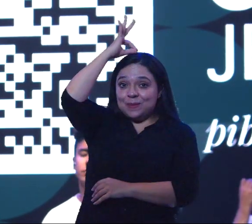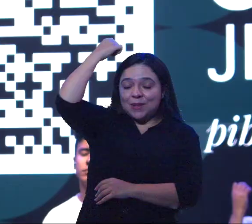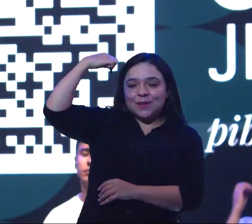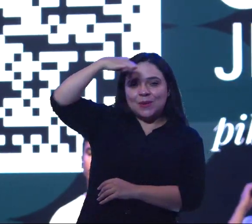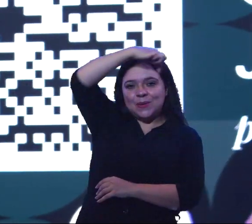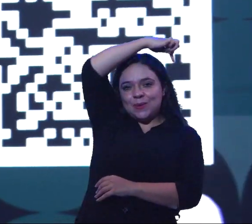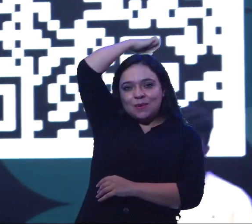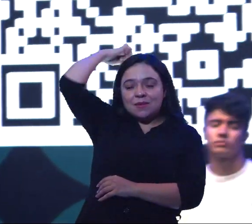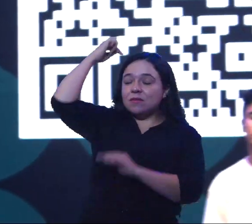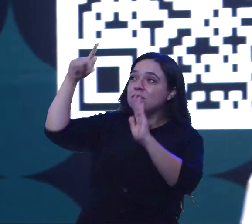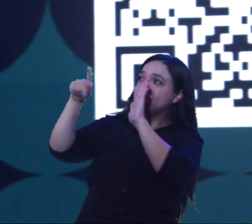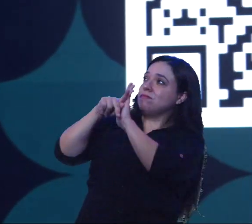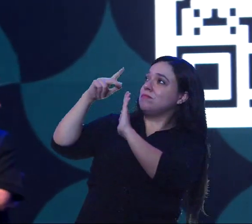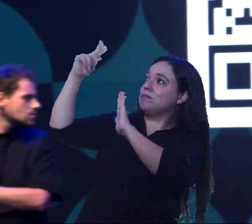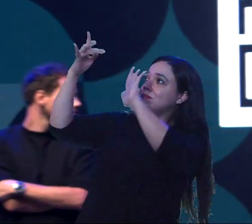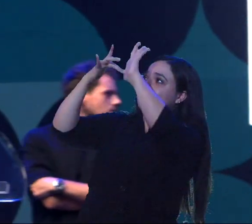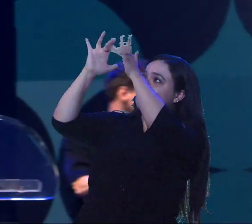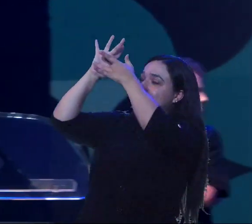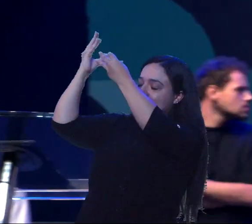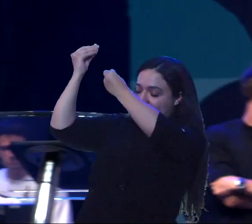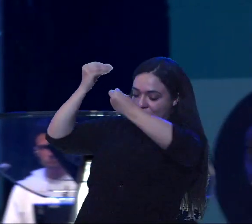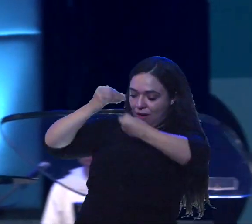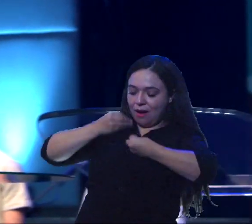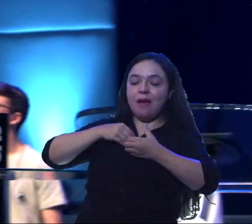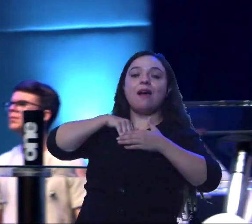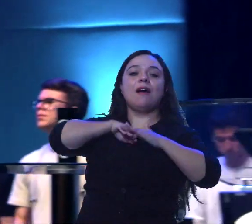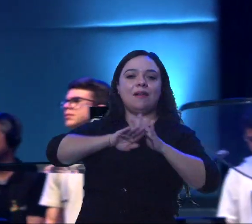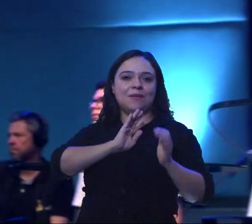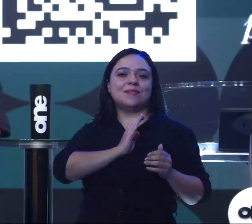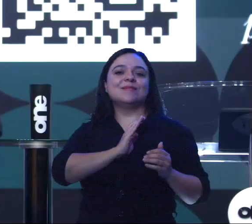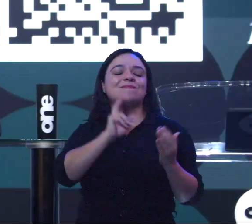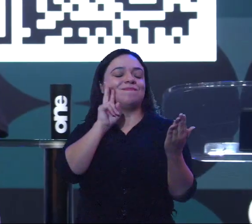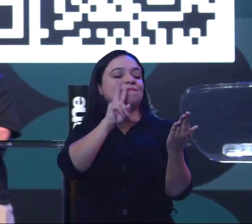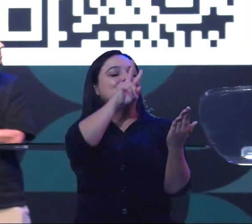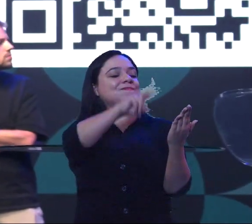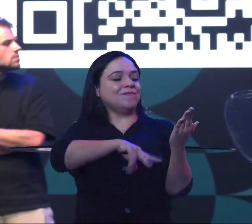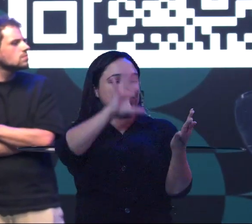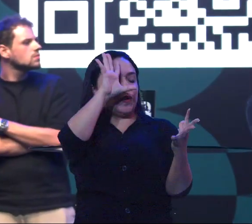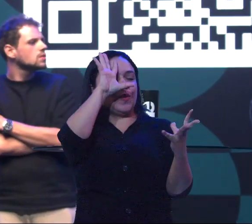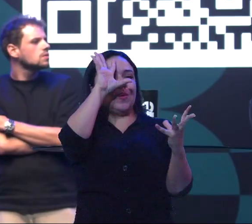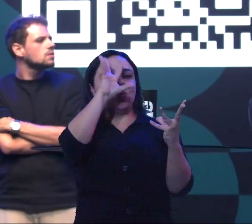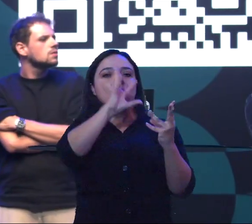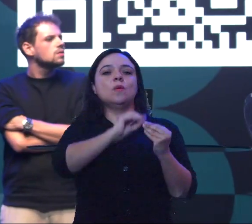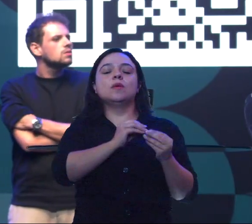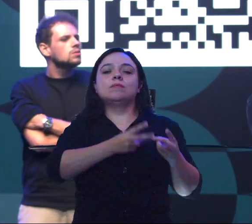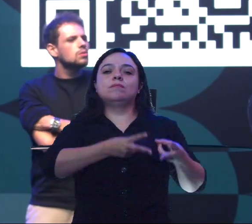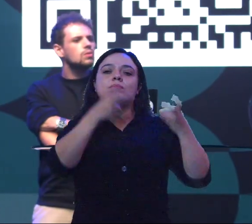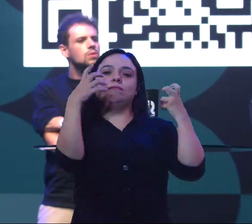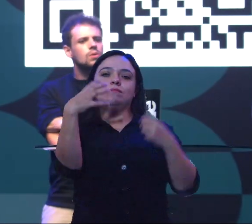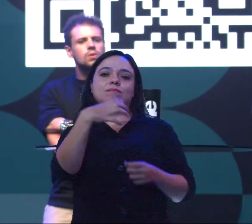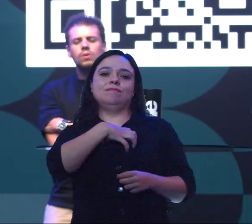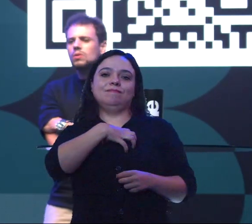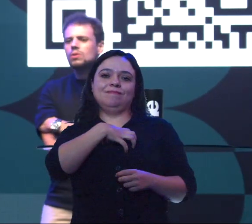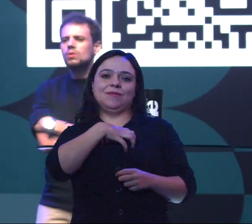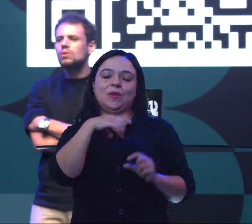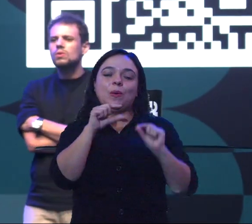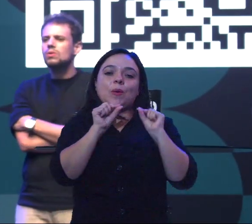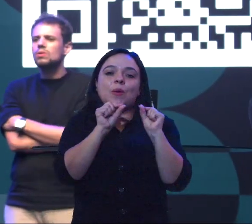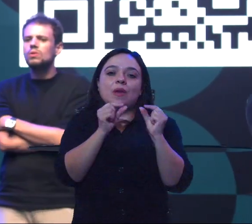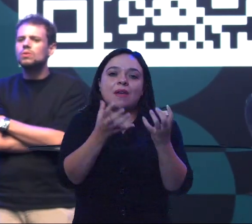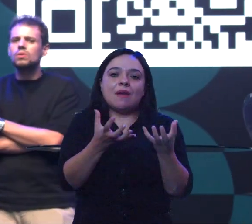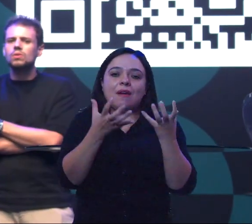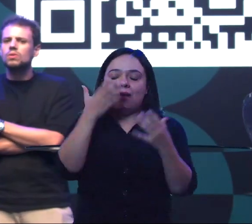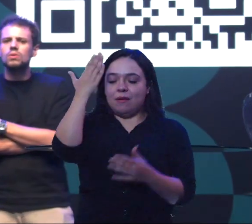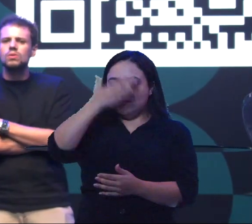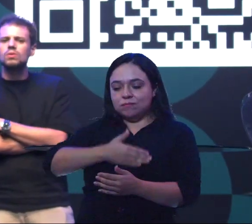nós, que nos ajuda a entender as revelações daquilo que Deus quer fazer através do seu povo. E por isso hoje eu quero desafiar você a dar